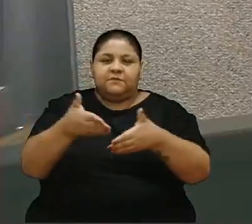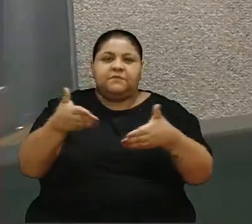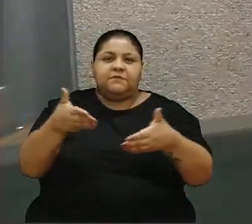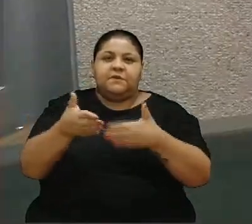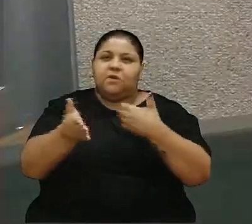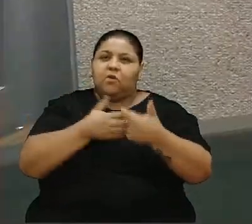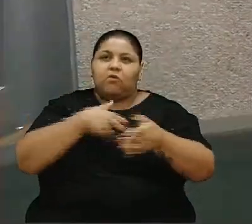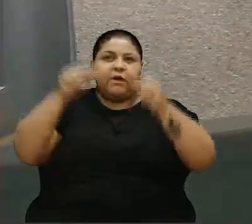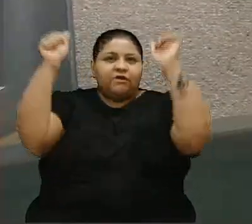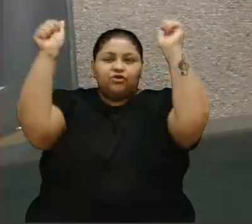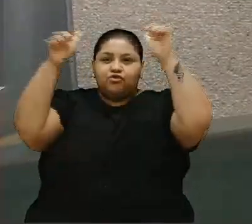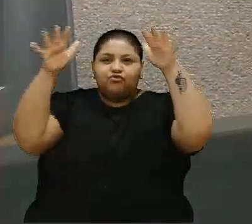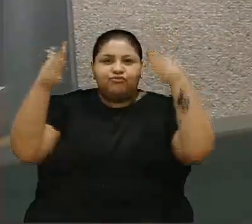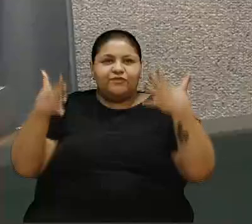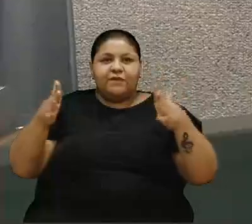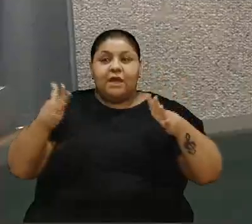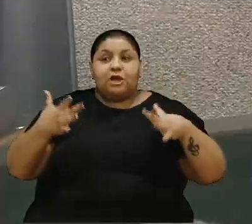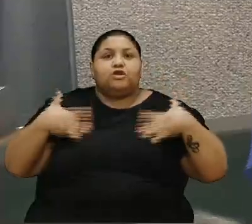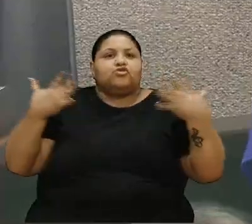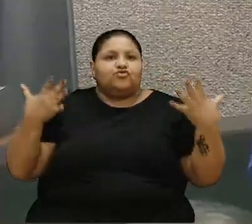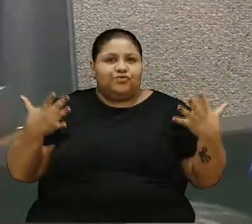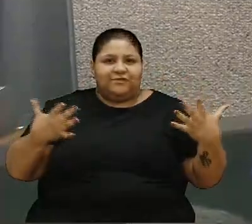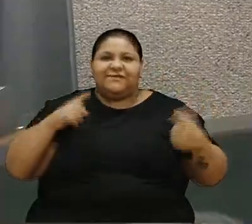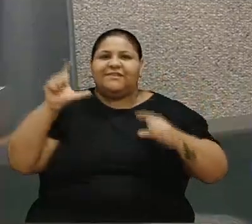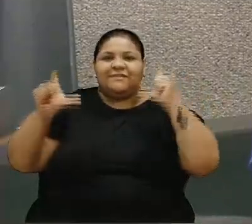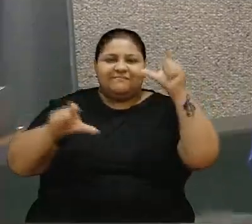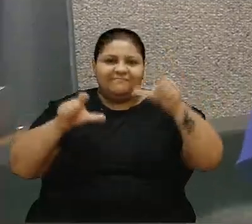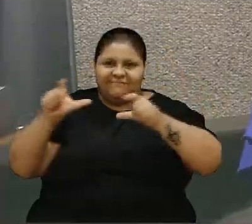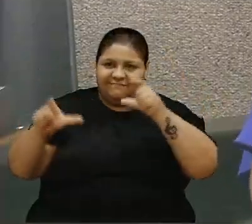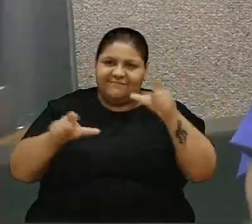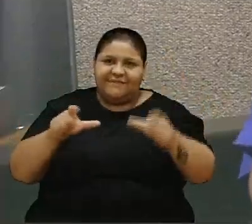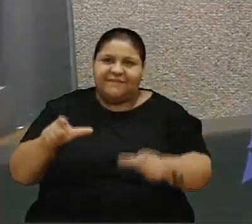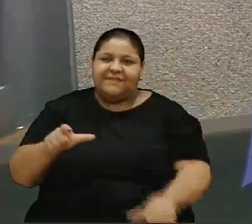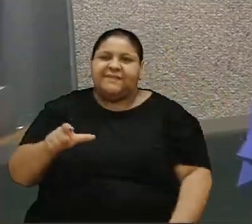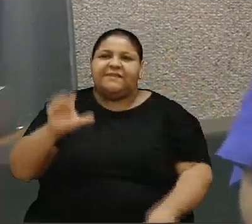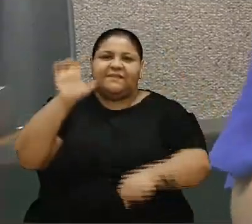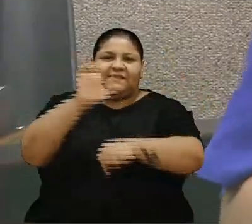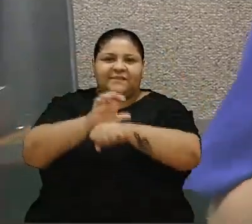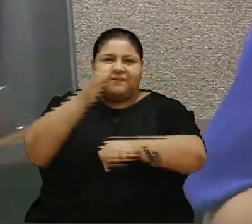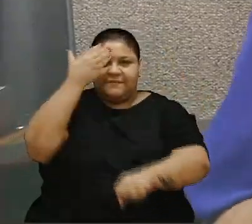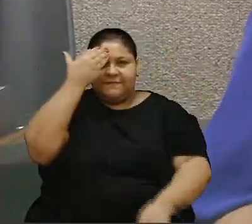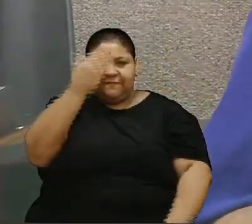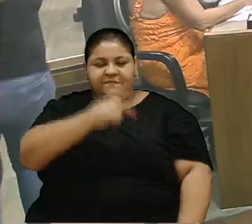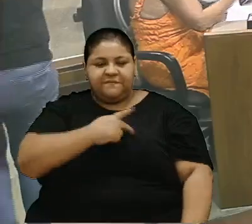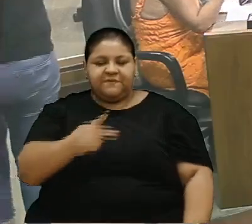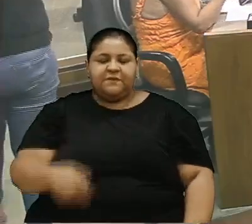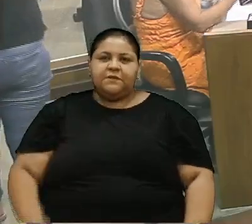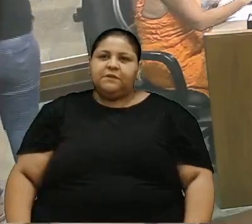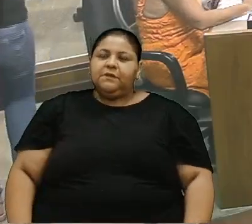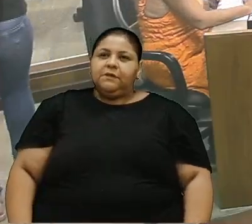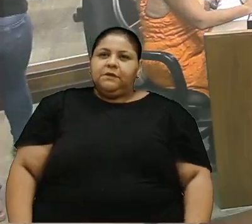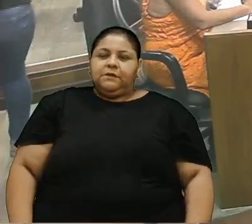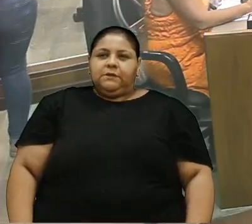qualquer chuvinha já assusta a todos os moradores do nosso estado. Muito obrigado, senhor presidente. Obrigado, vereadora Daiane.